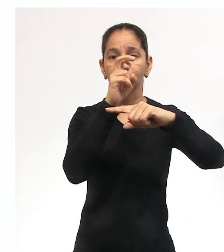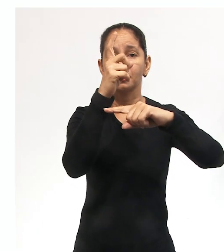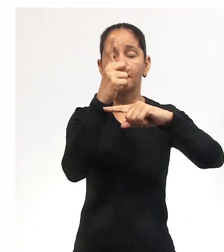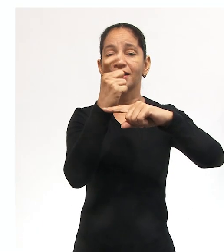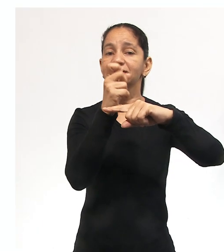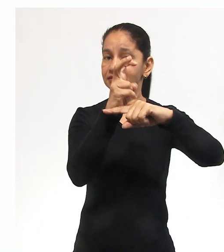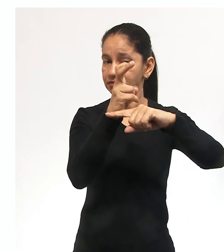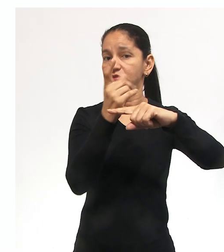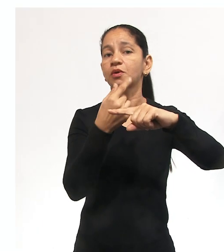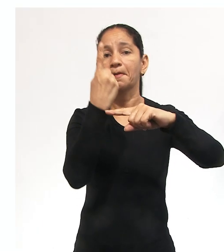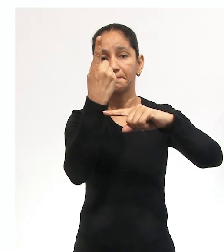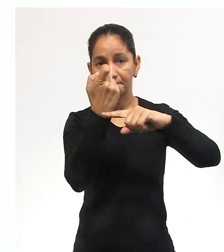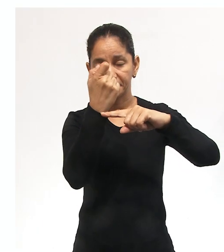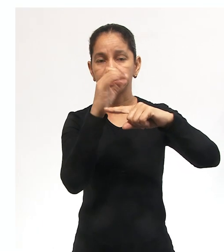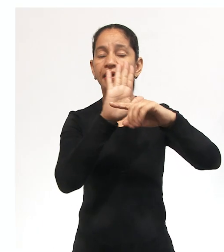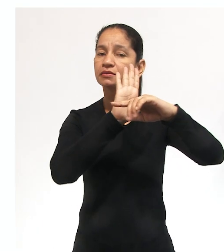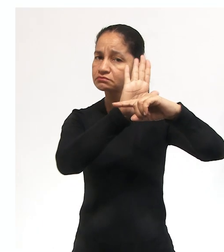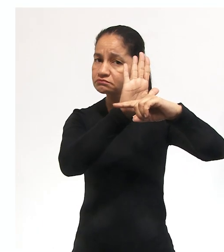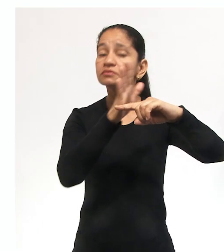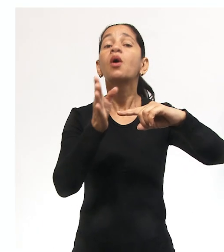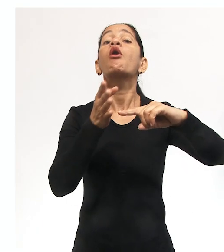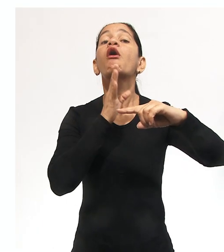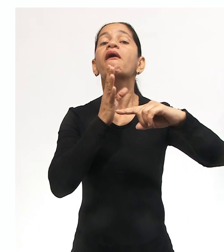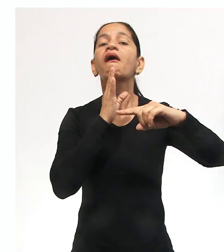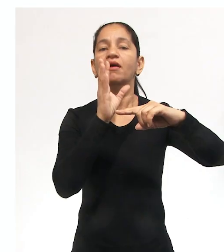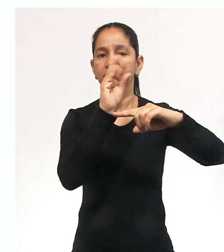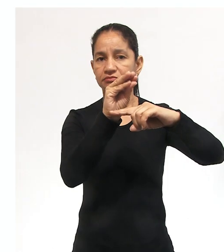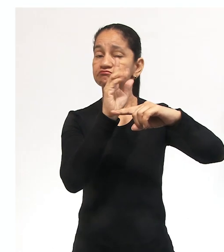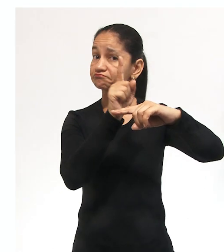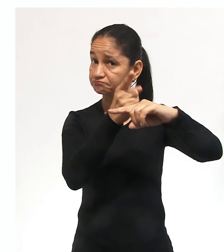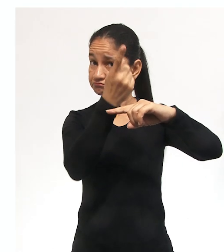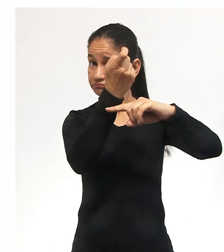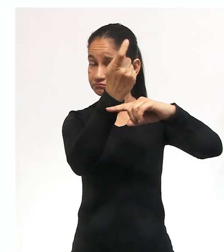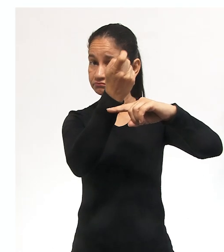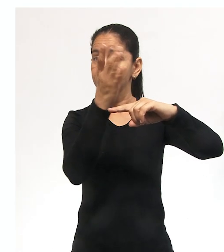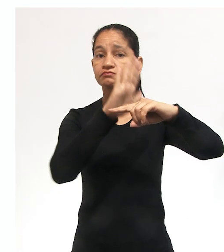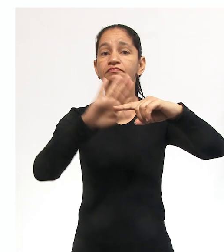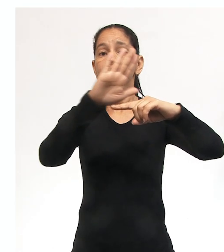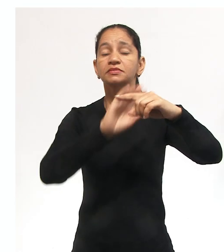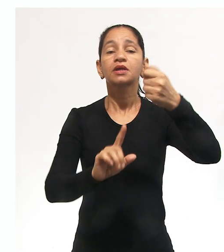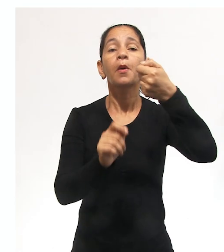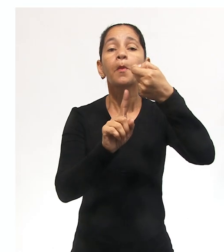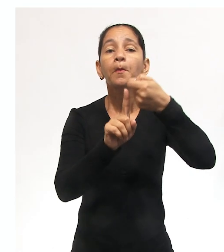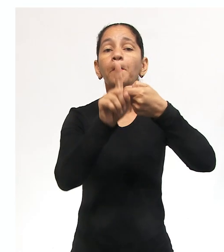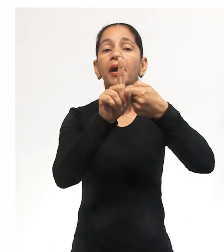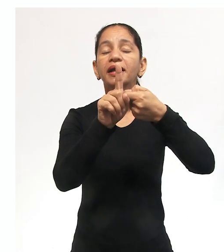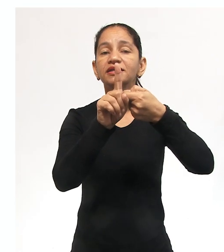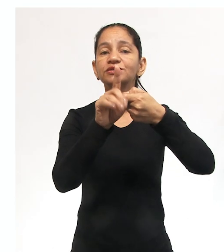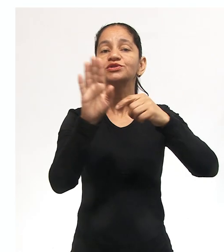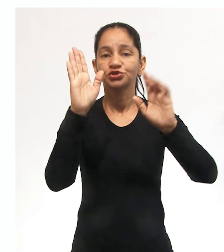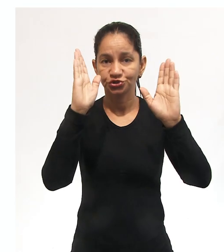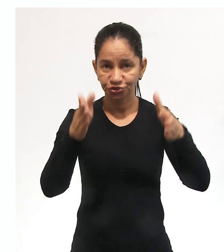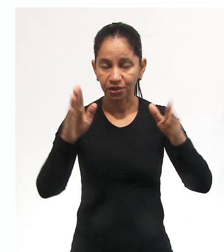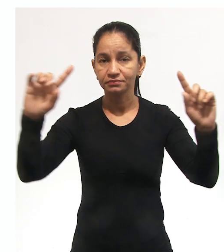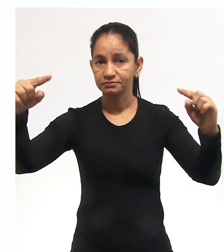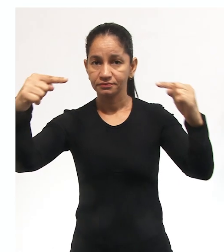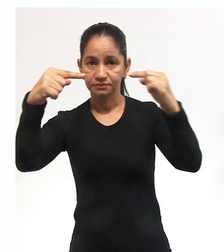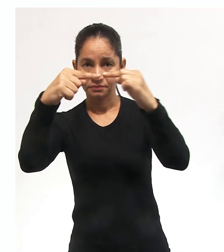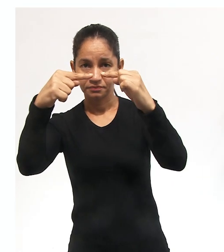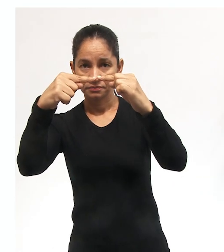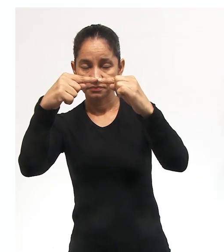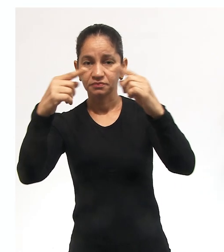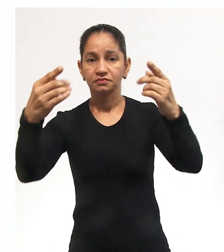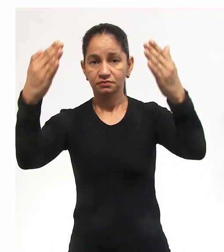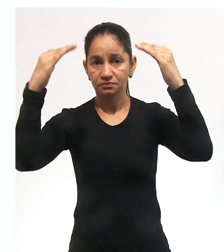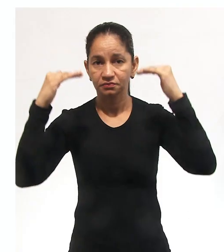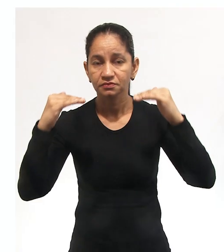1,5%, né? A primeira taxa, a taxa conhecida, ao mês, né? E a taxa que eu quero